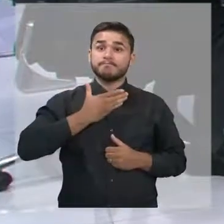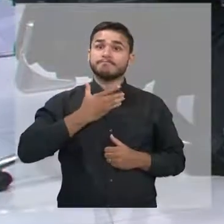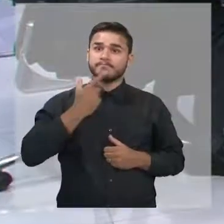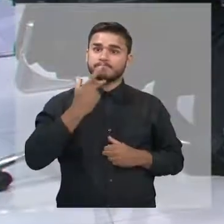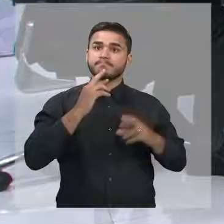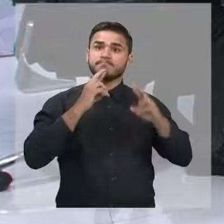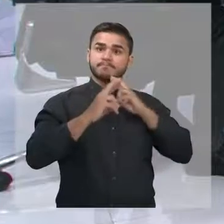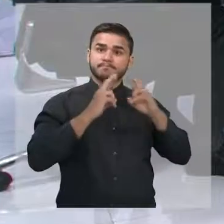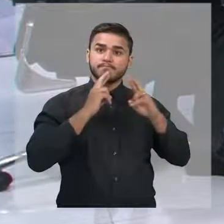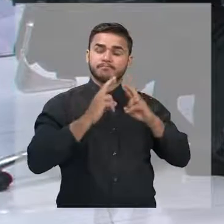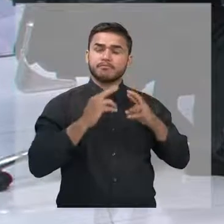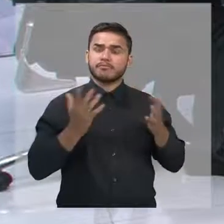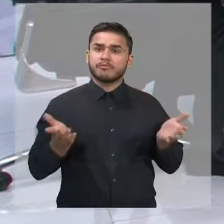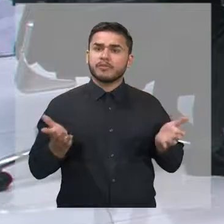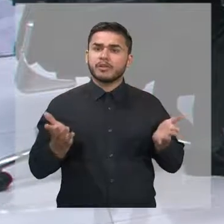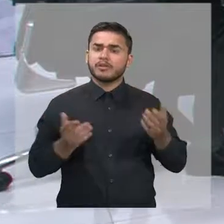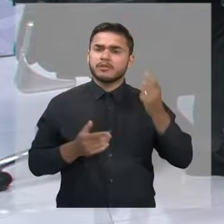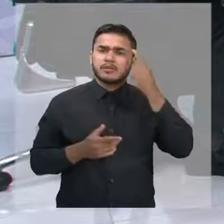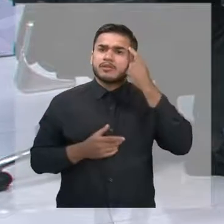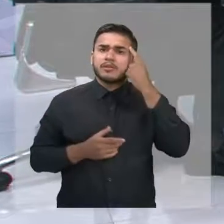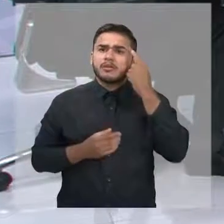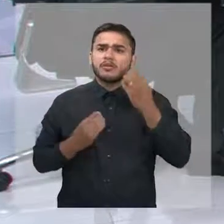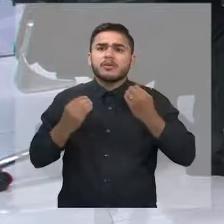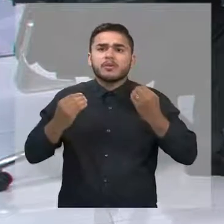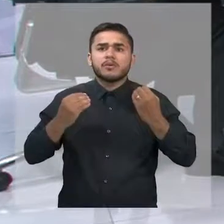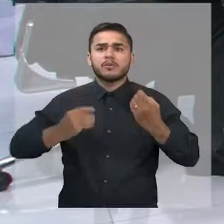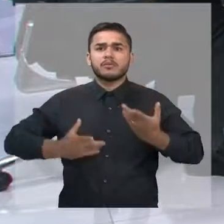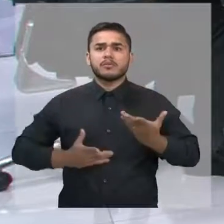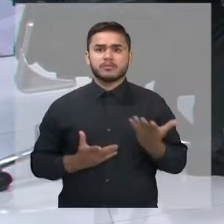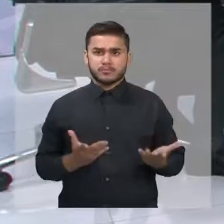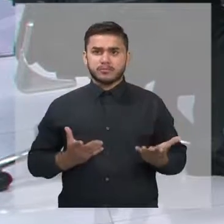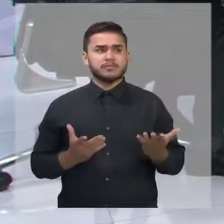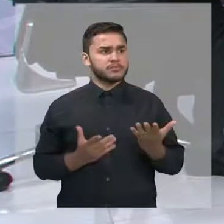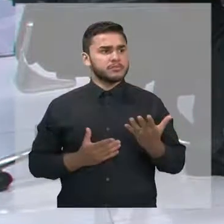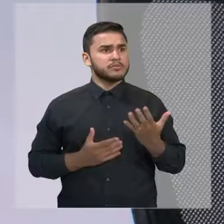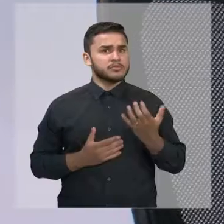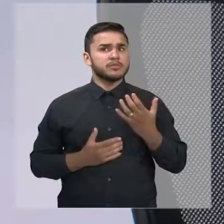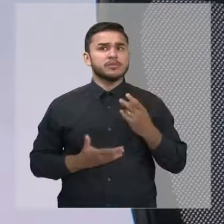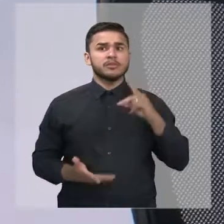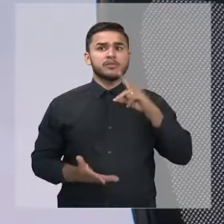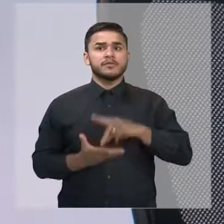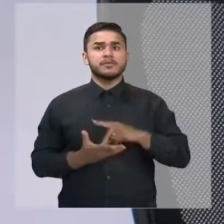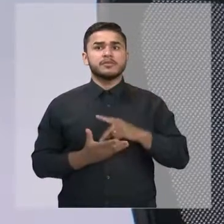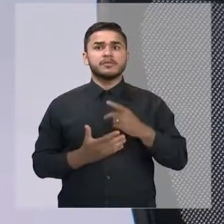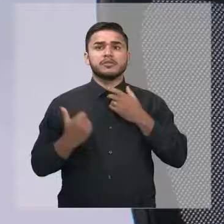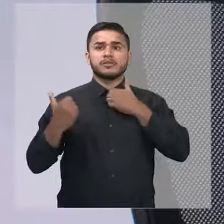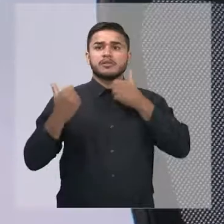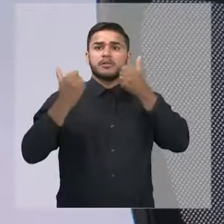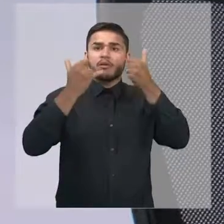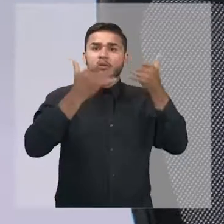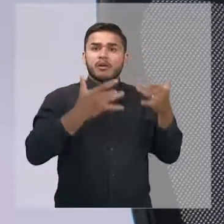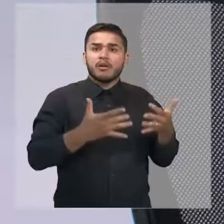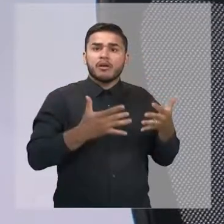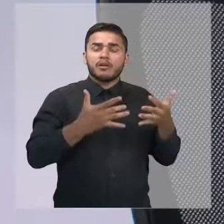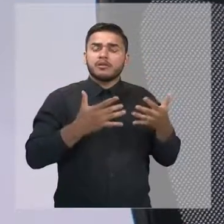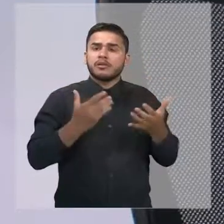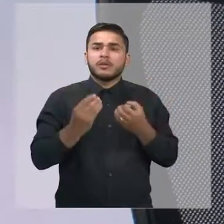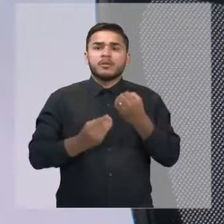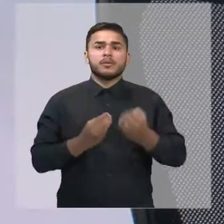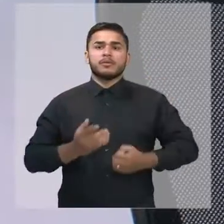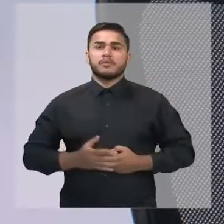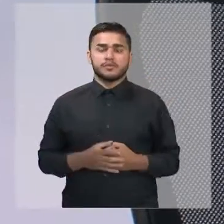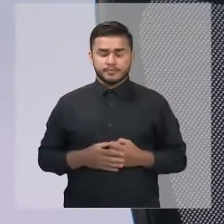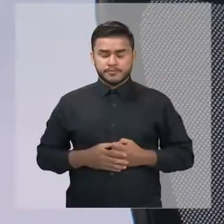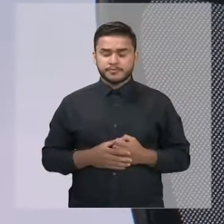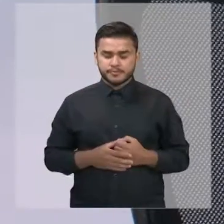sai com essa explicação. Eu queria fazer um paralelo quando a gente pensa, às vezes conversando com os policiais militares, e há sempre